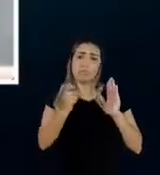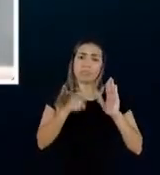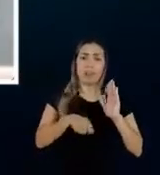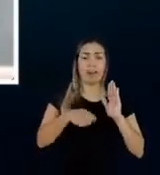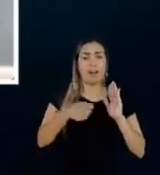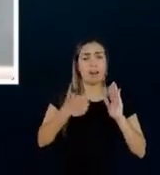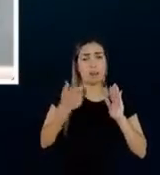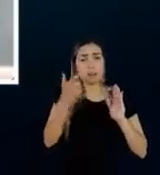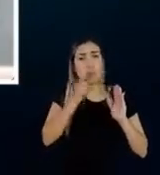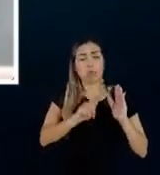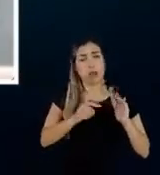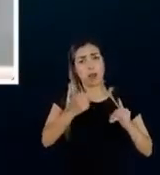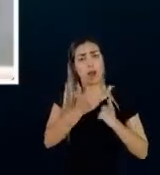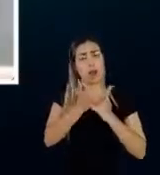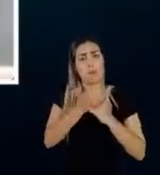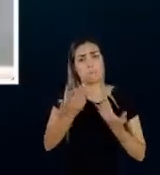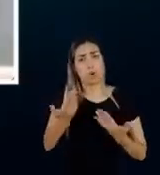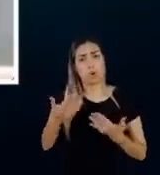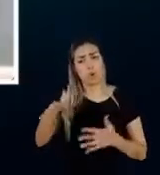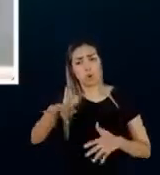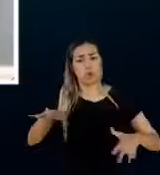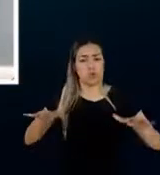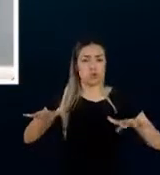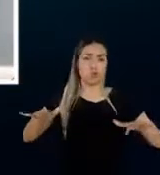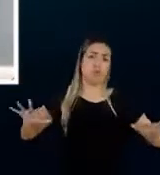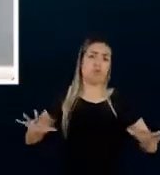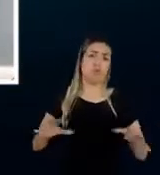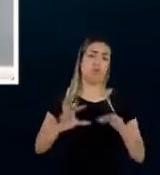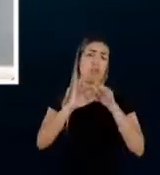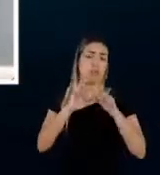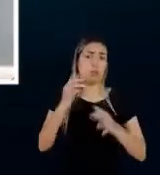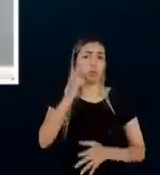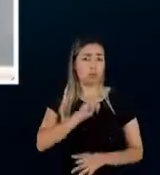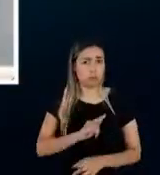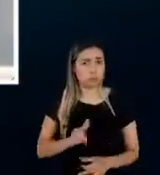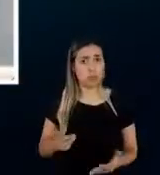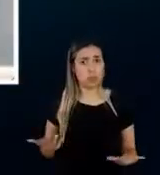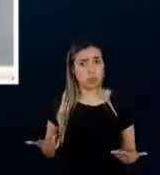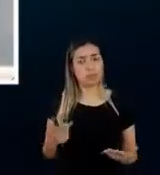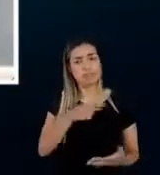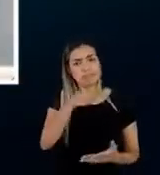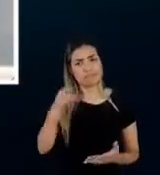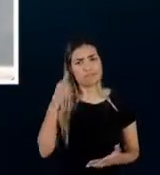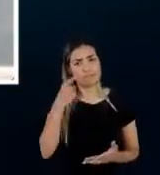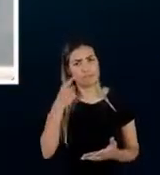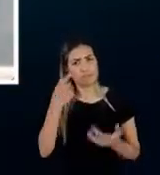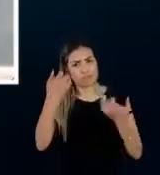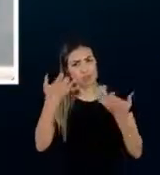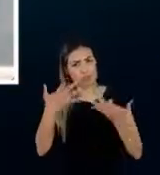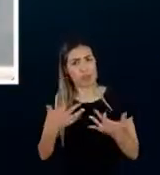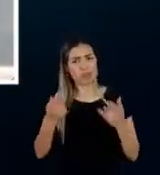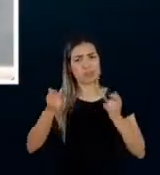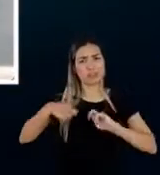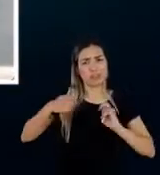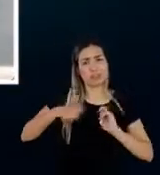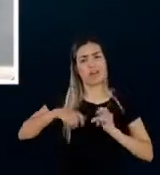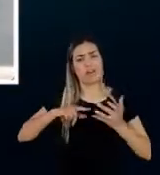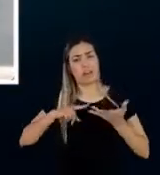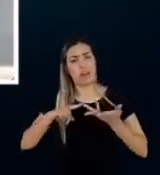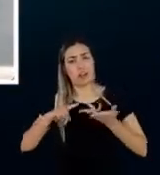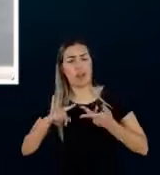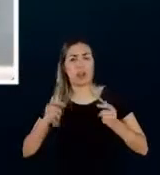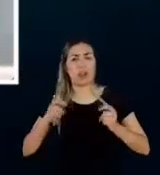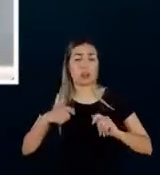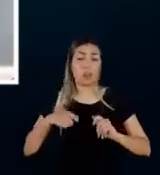né, vocês acabaram aí de mencionar essas possibilidades, né, eu acho que